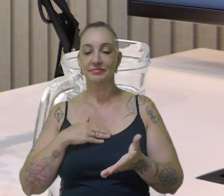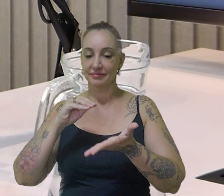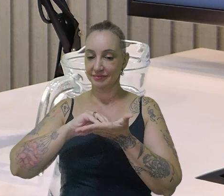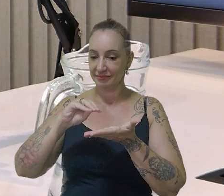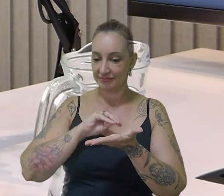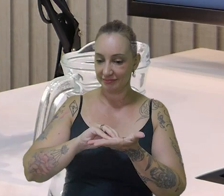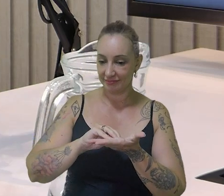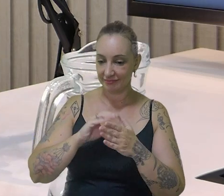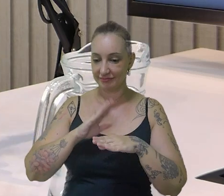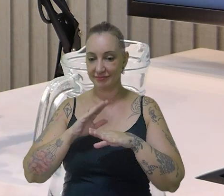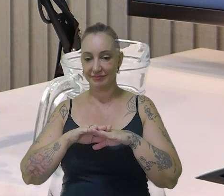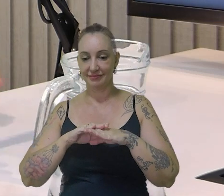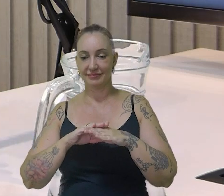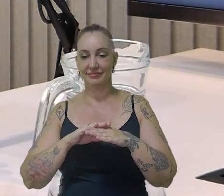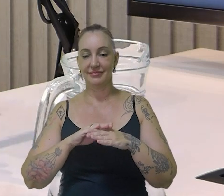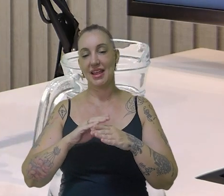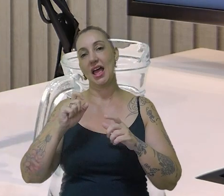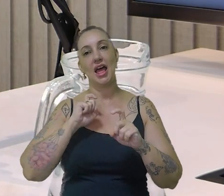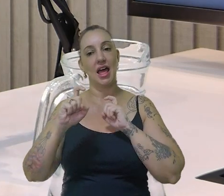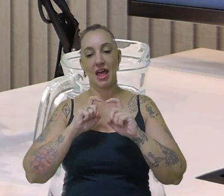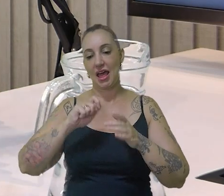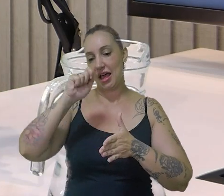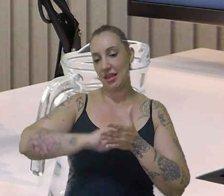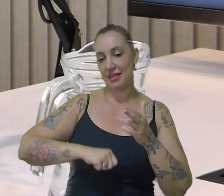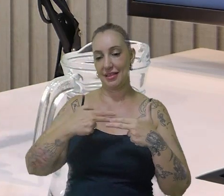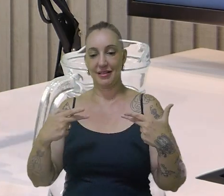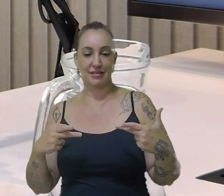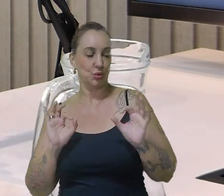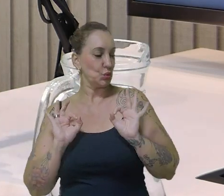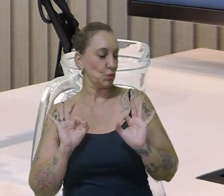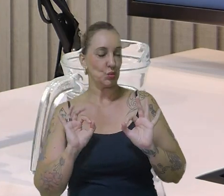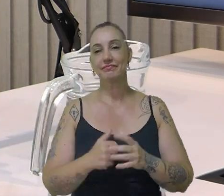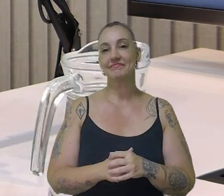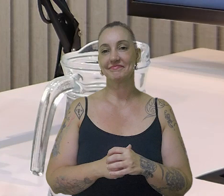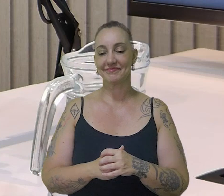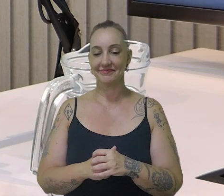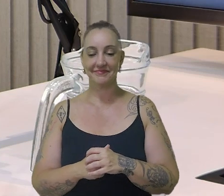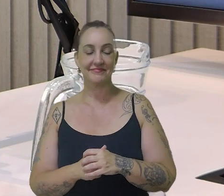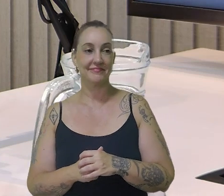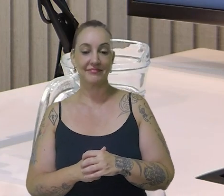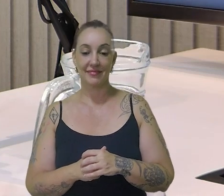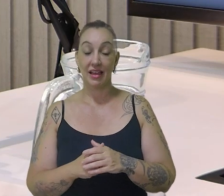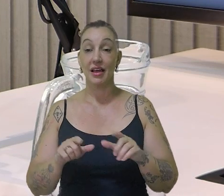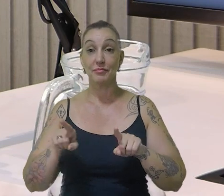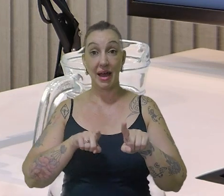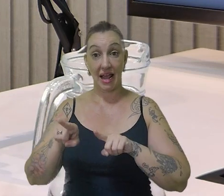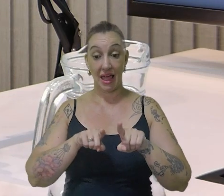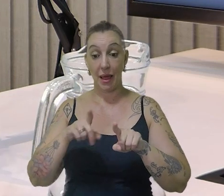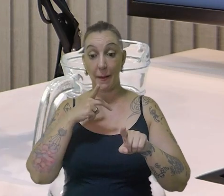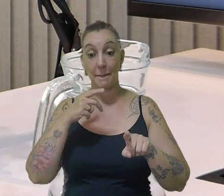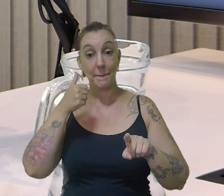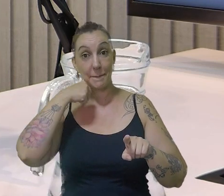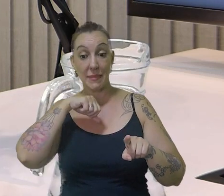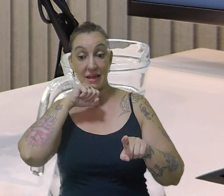escritório fazia as pautas fazia reunião fechava contrato todas essas coisas que em paralelo a tudo isso